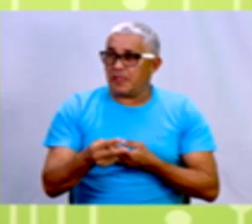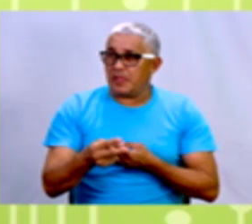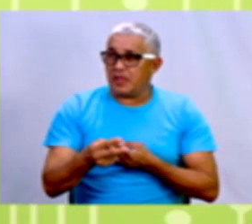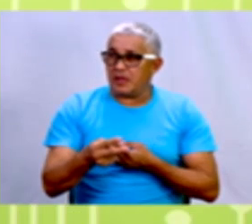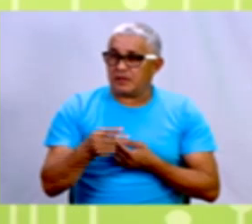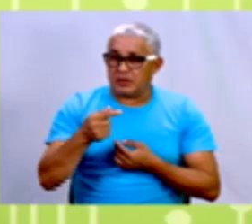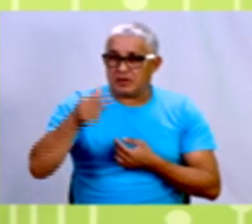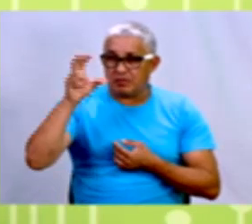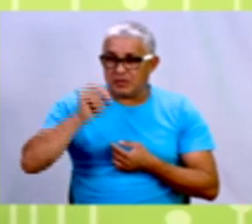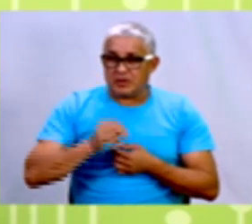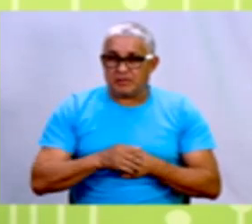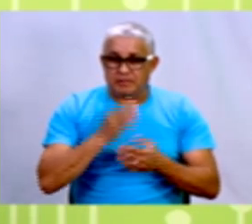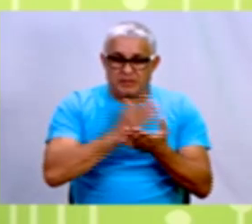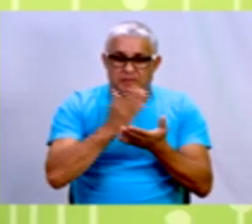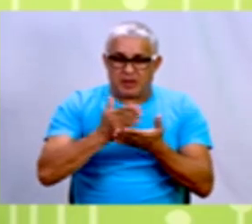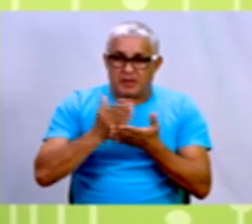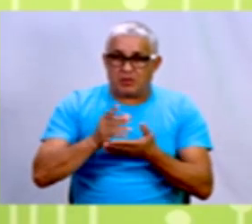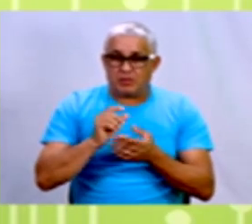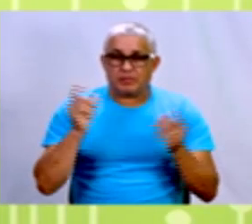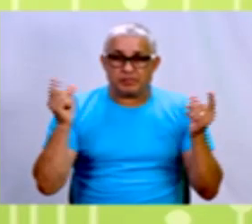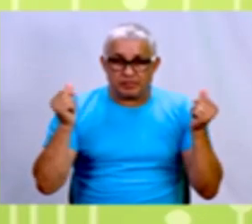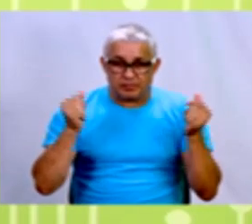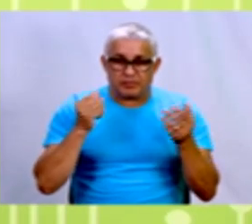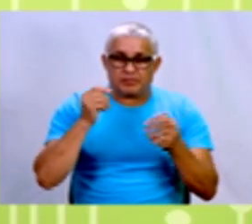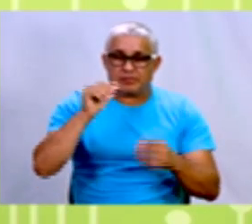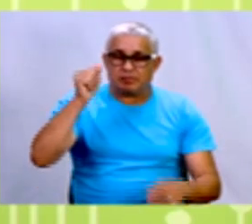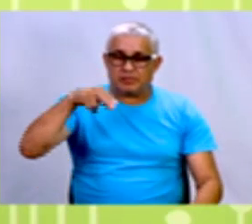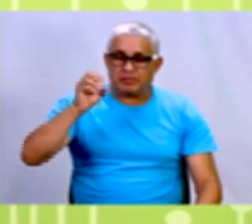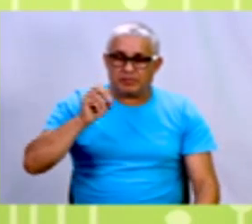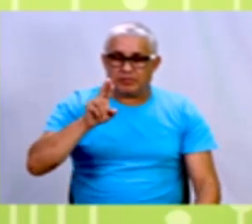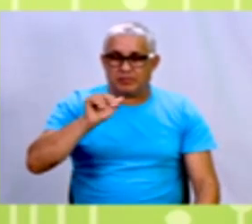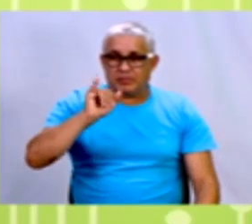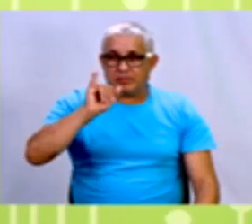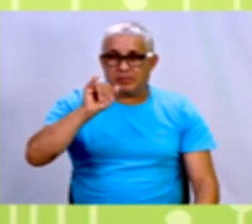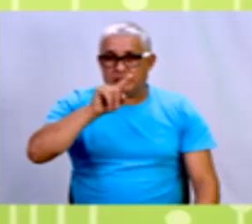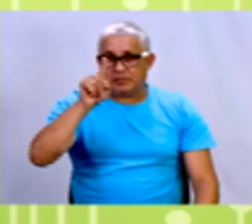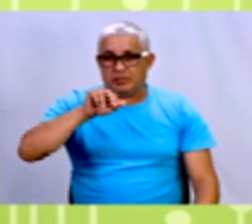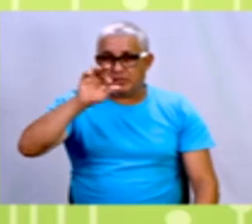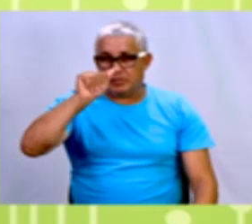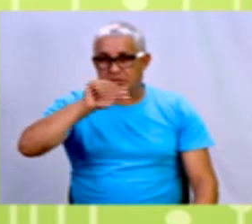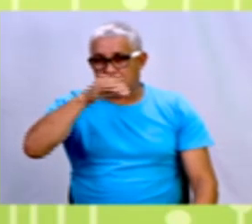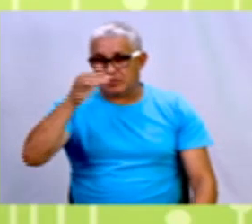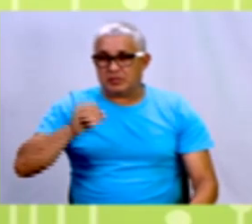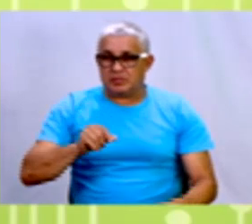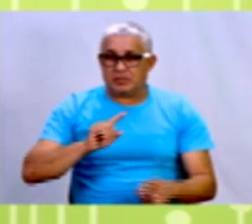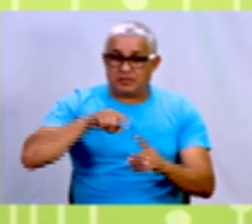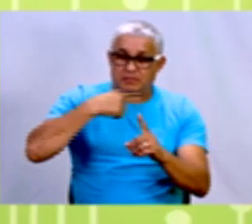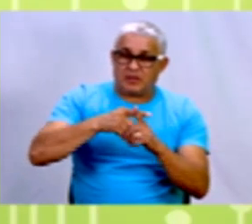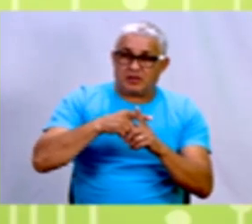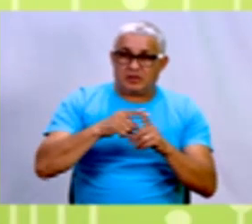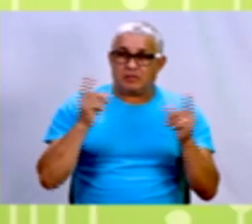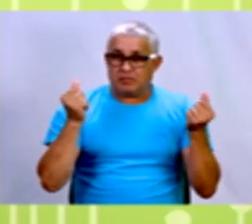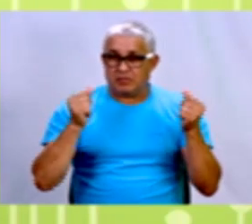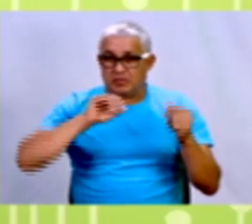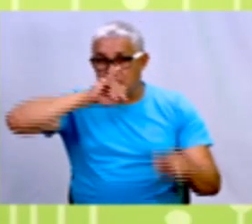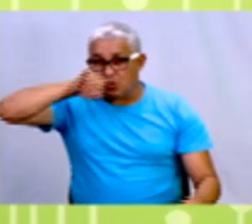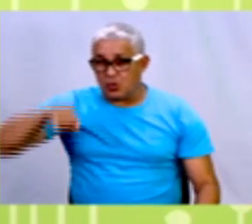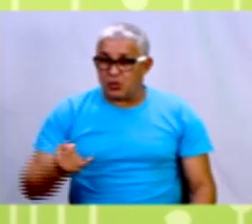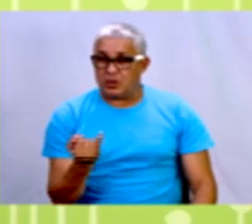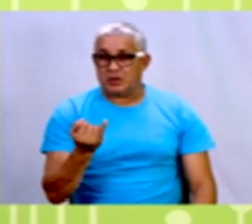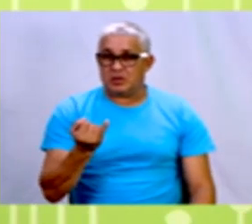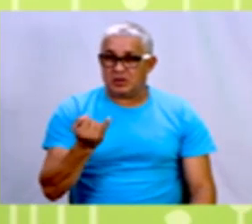nada mais é que o valor da amortização mais o valor dos juros. E você viu aqui que no sistema SAC, o valor dos juros ele